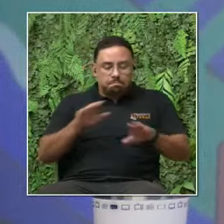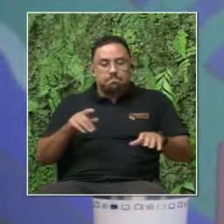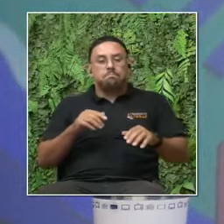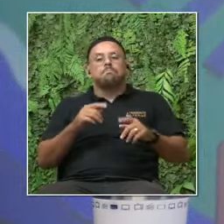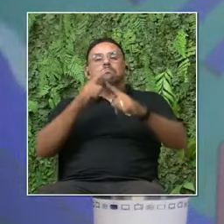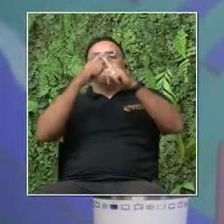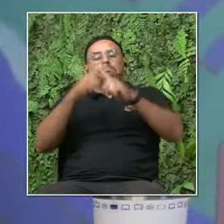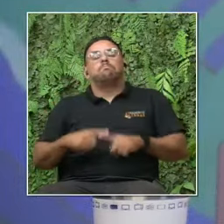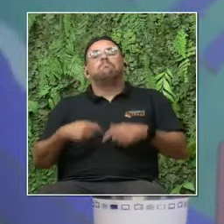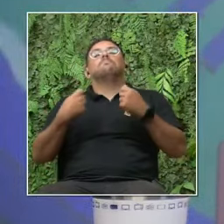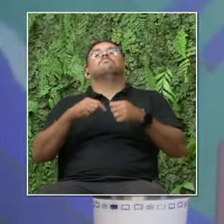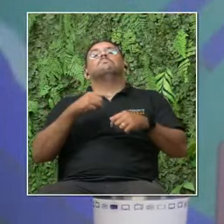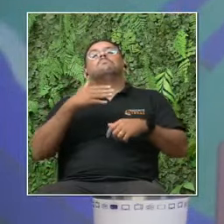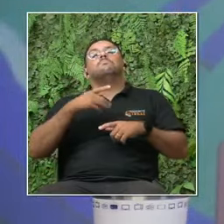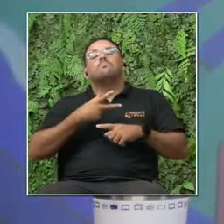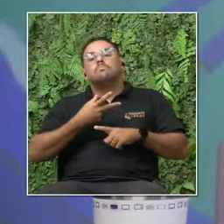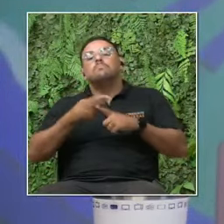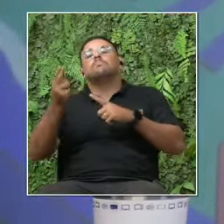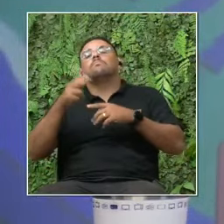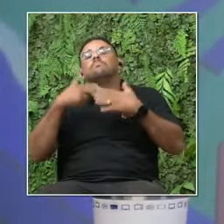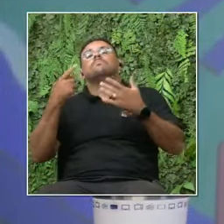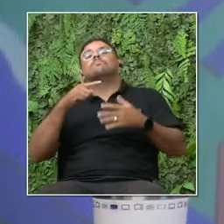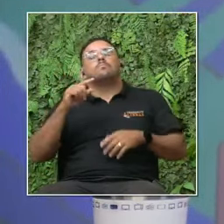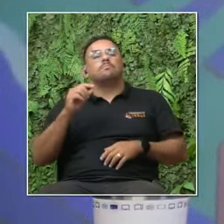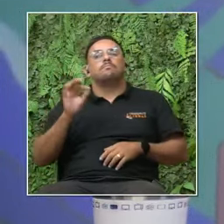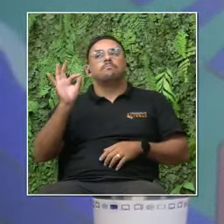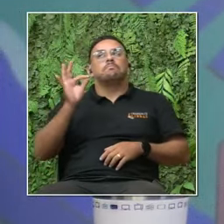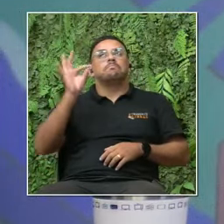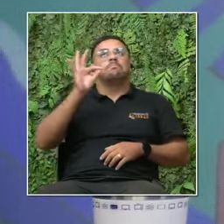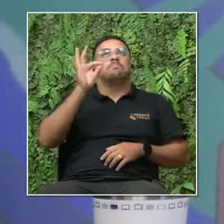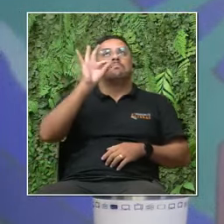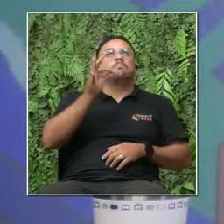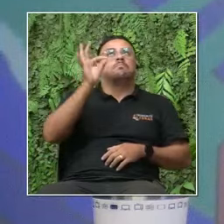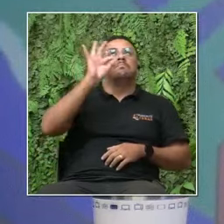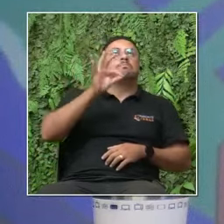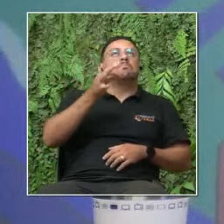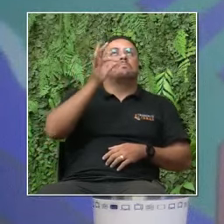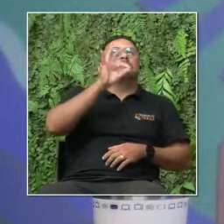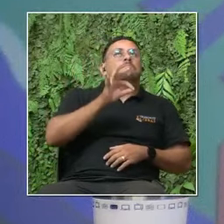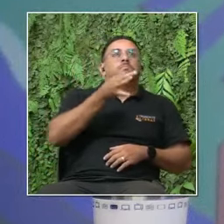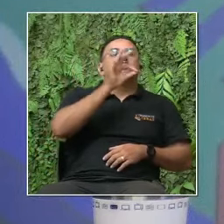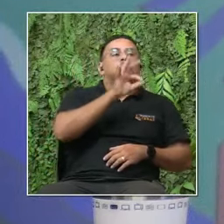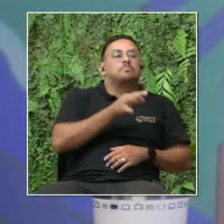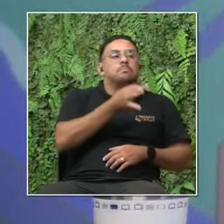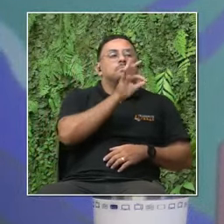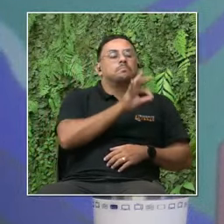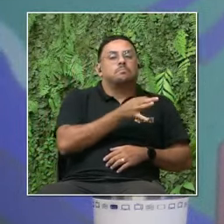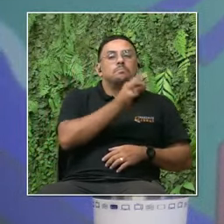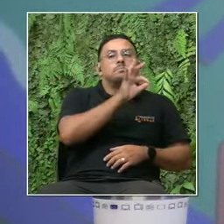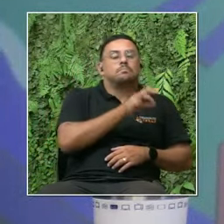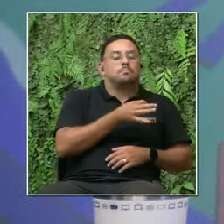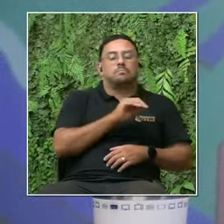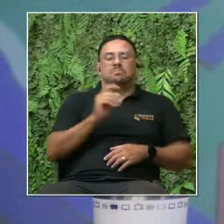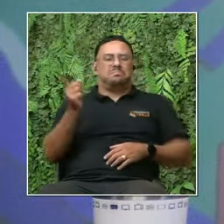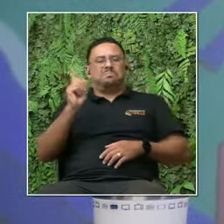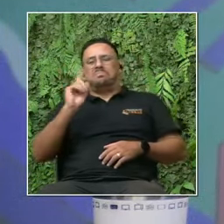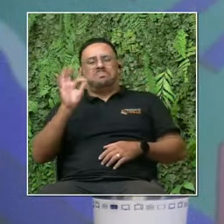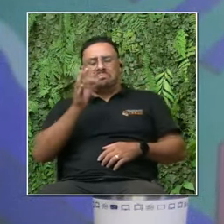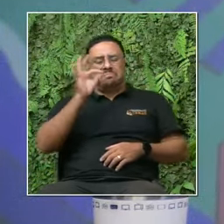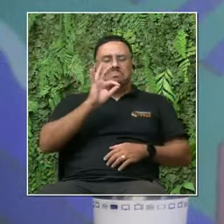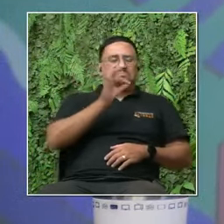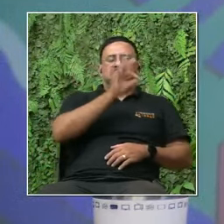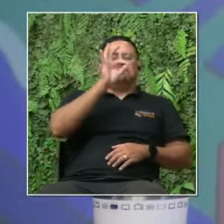a gente precisa ganhar porque esse aqui a gente não quer ouvir ó não não vamos